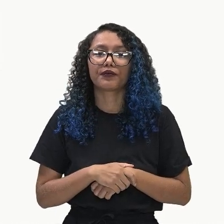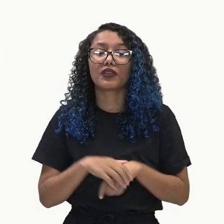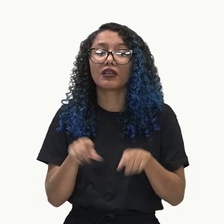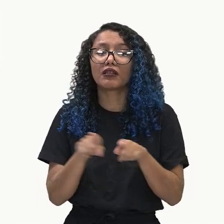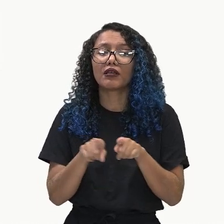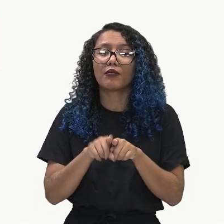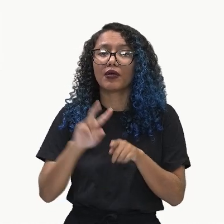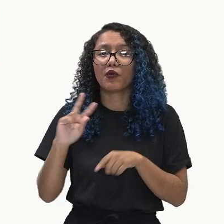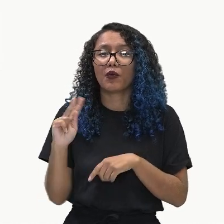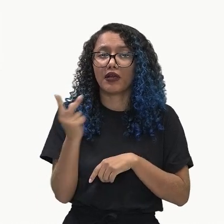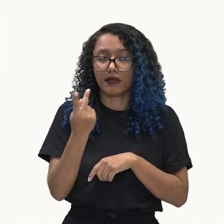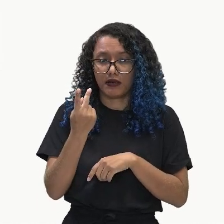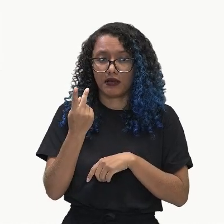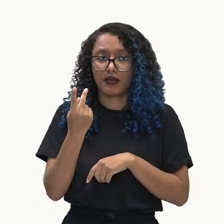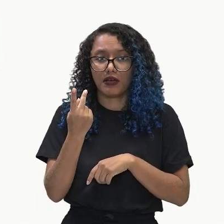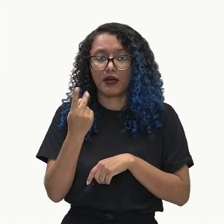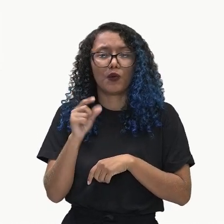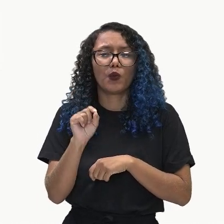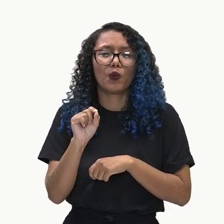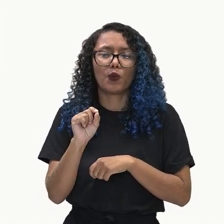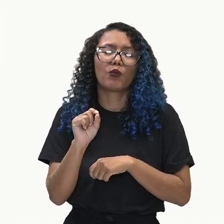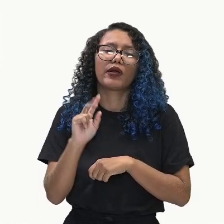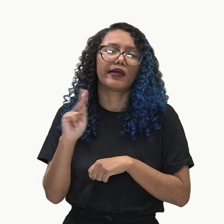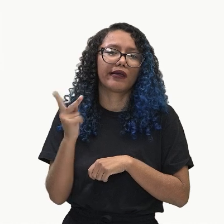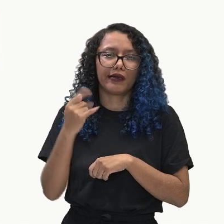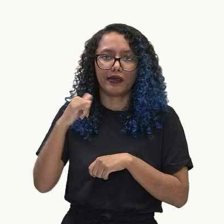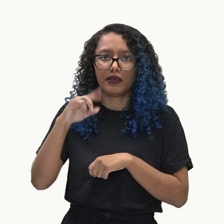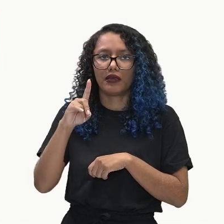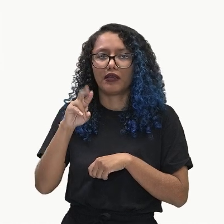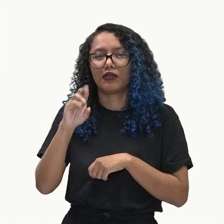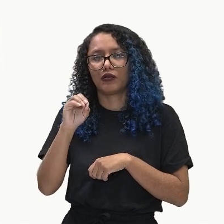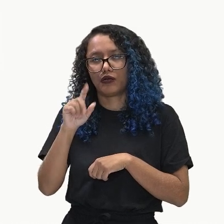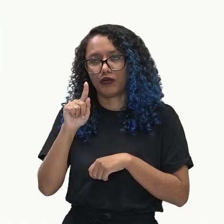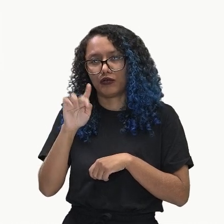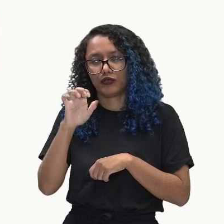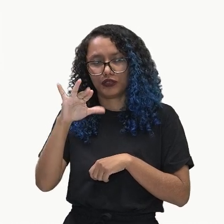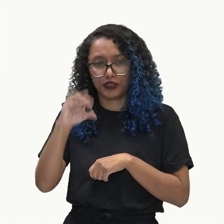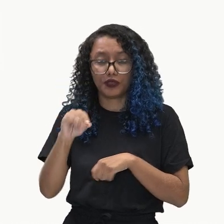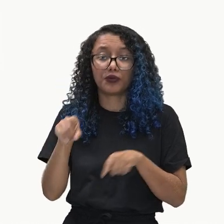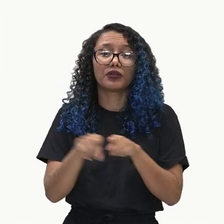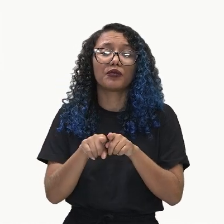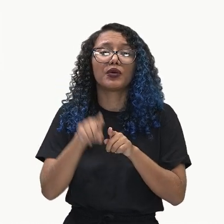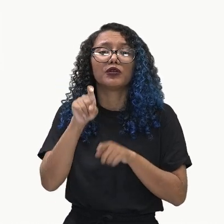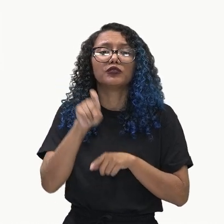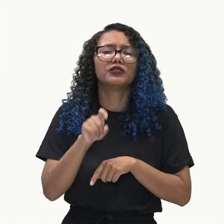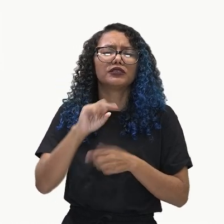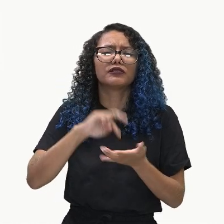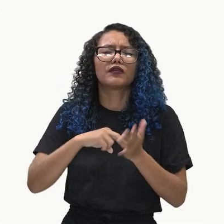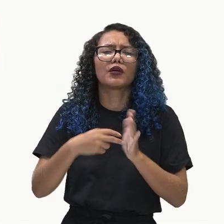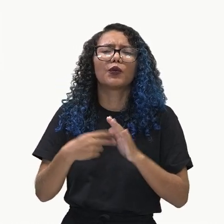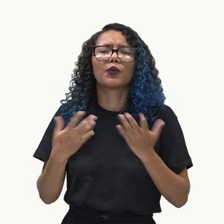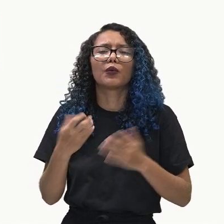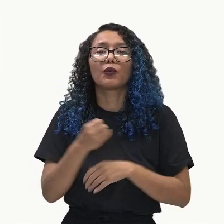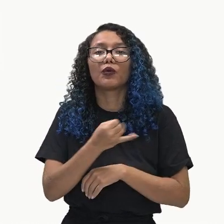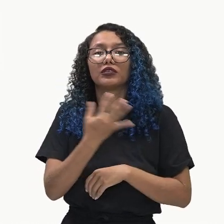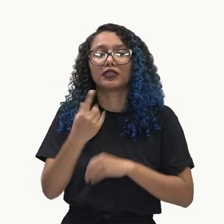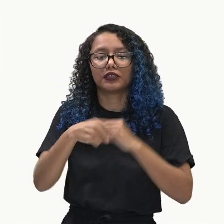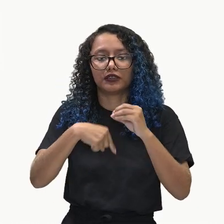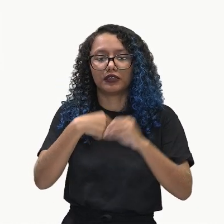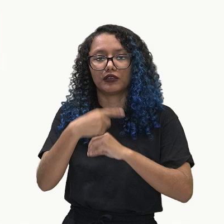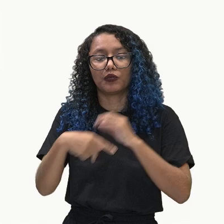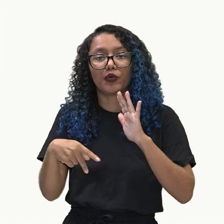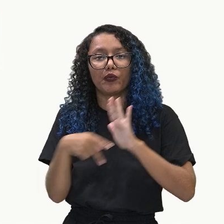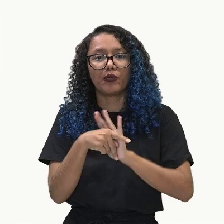que é o hidrogênio. E o X é o número de átomos que esse